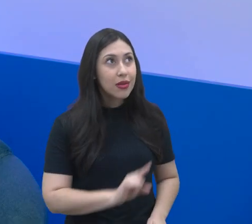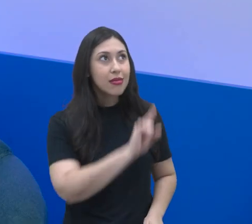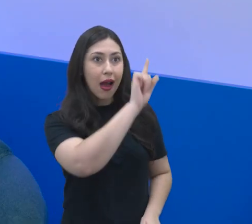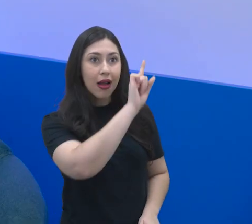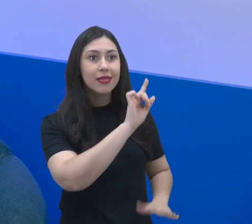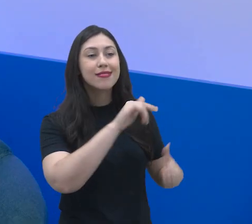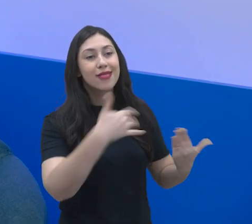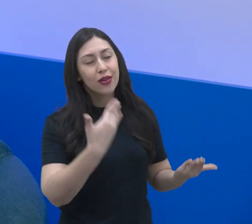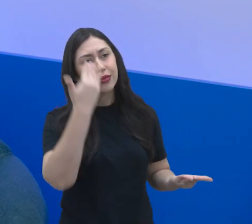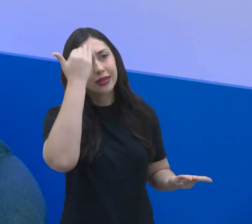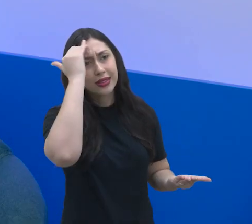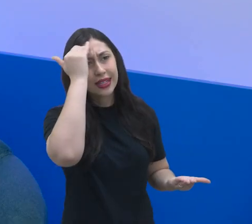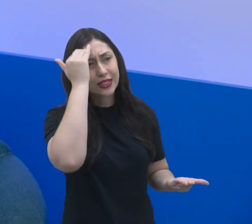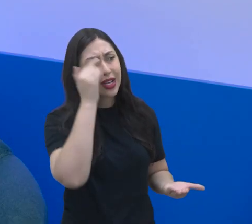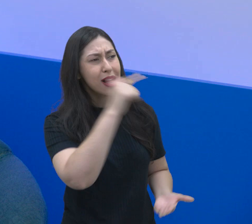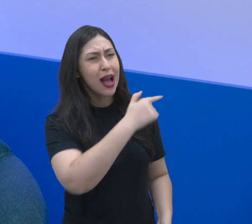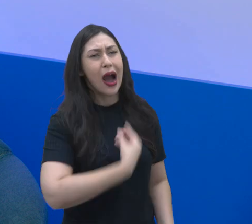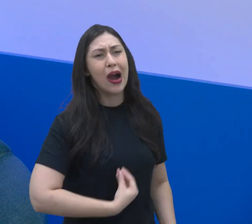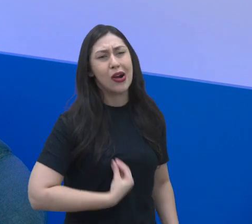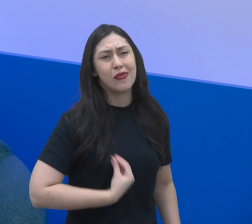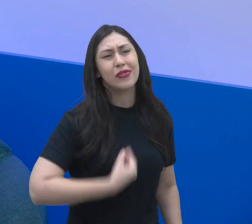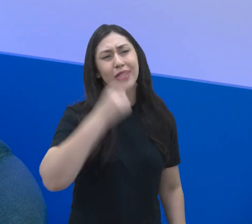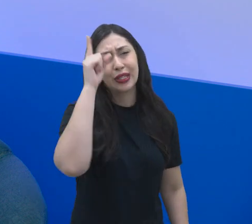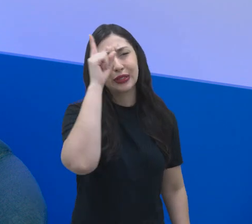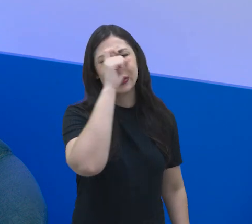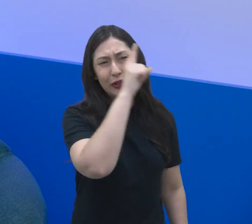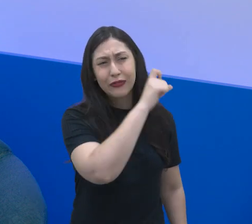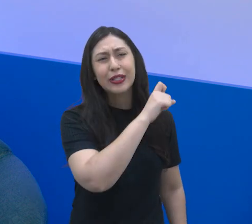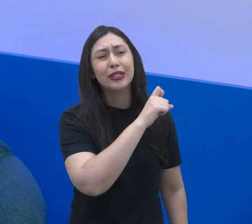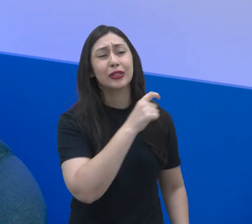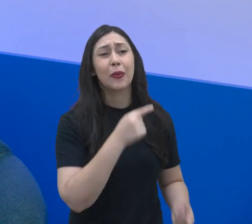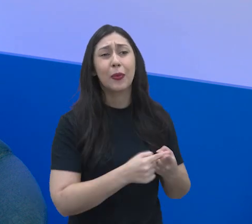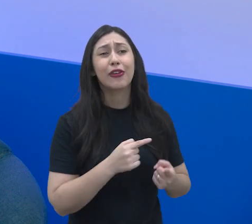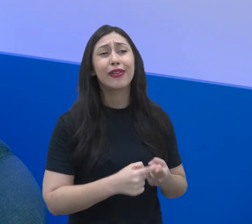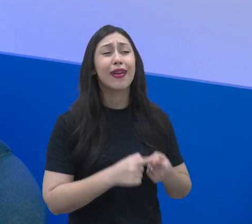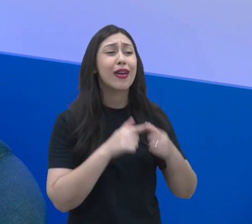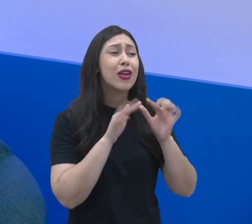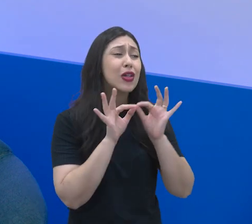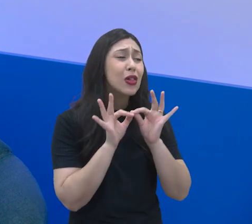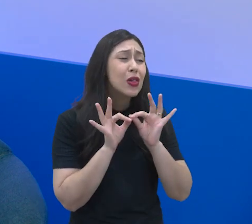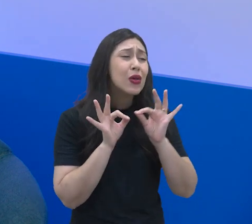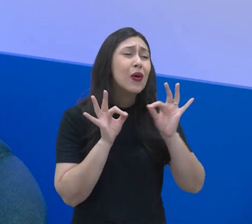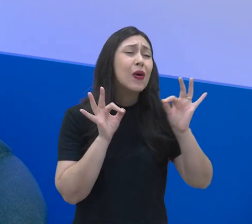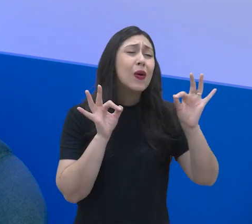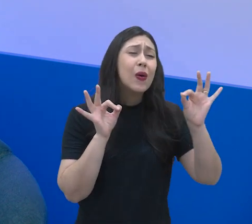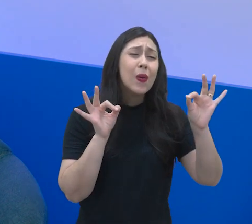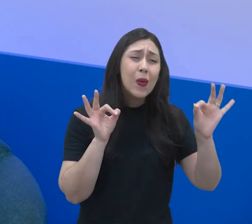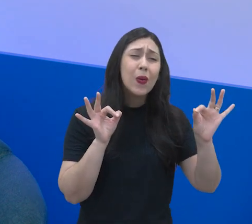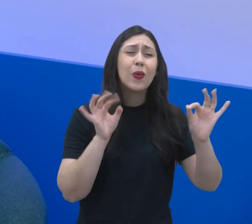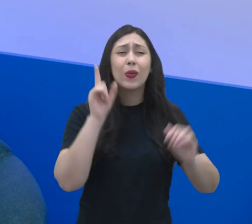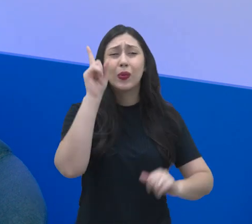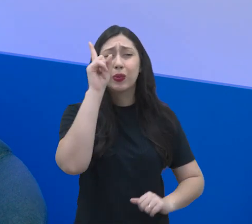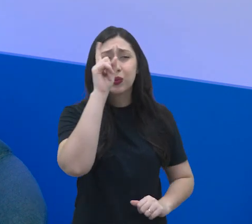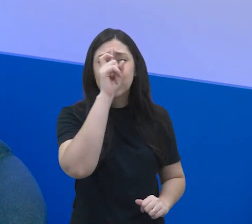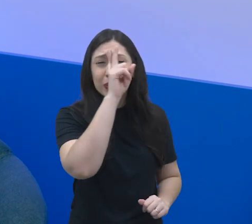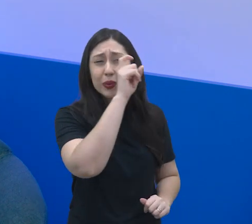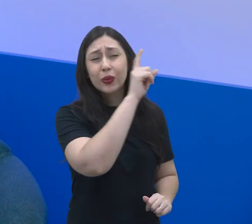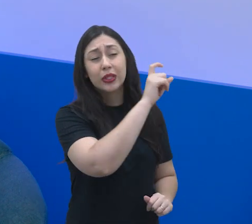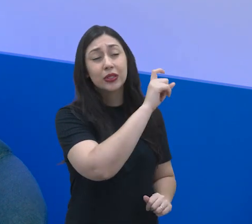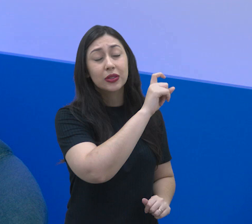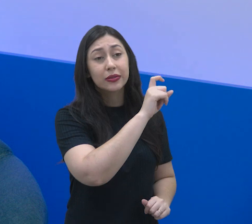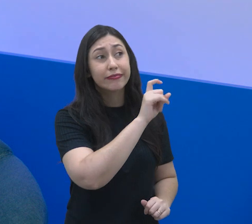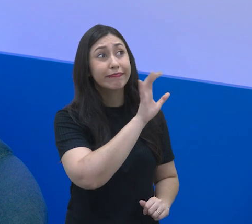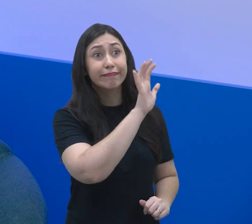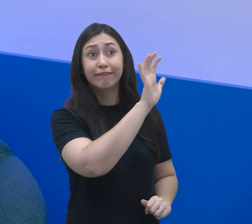eu já entendia que era uma realidade um pouco difícil. A gente sabe que lá é um pouco mais distante de tudo, é tudo um pouco mais difícil de